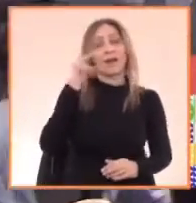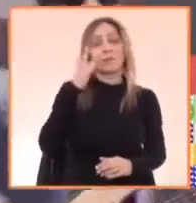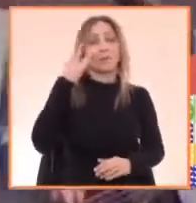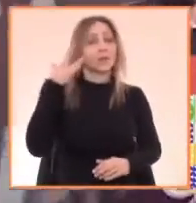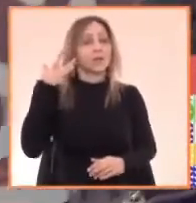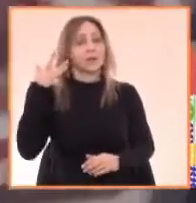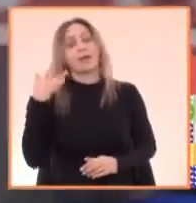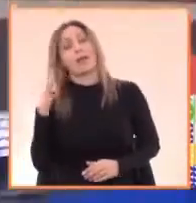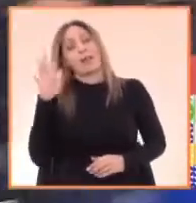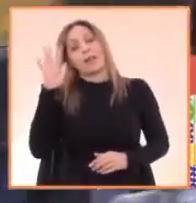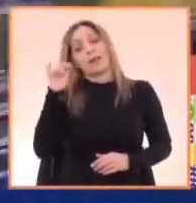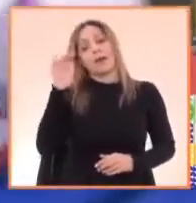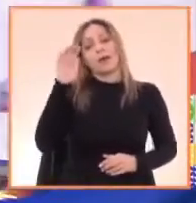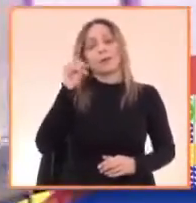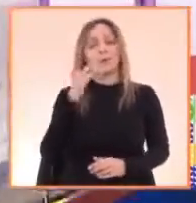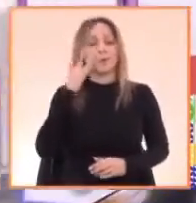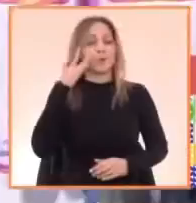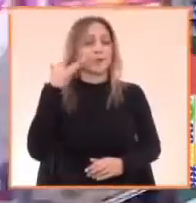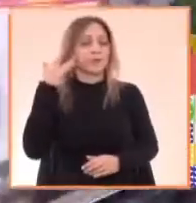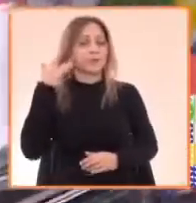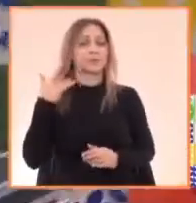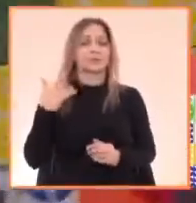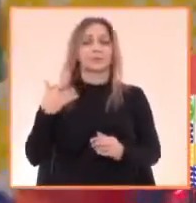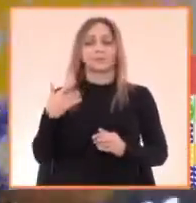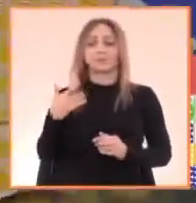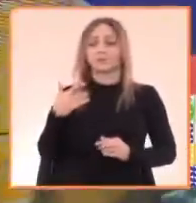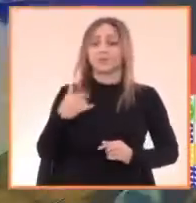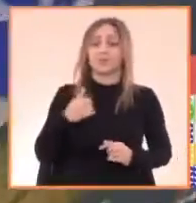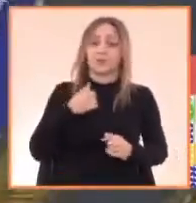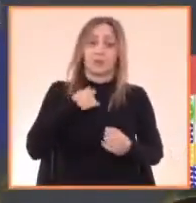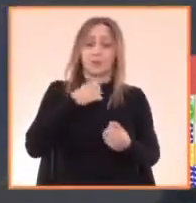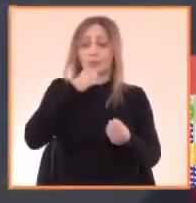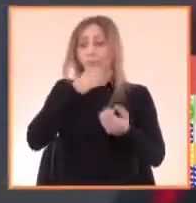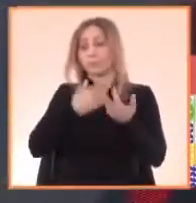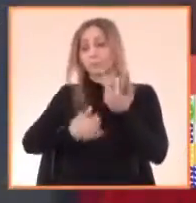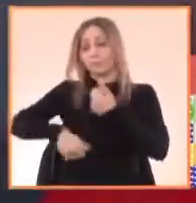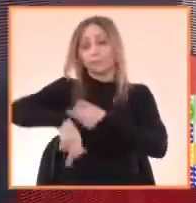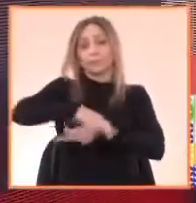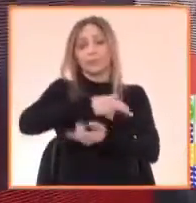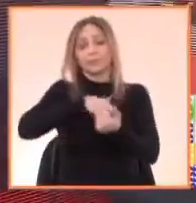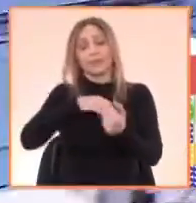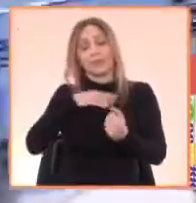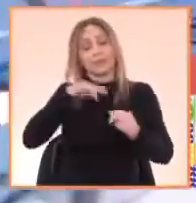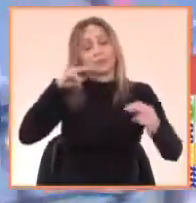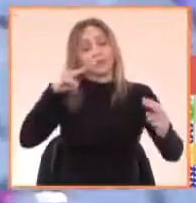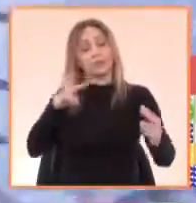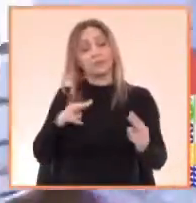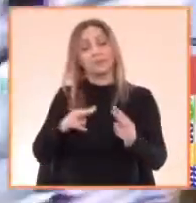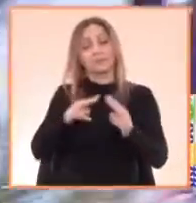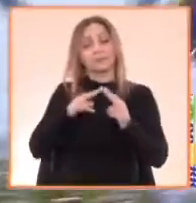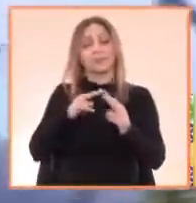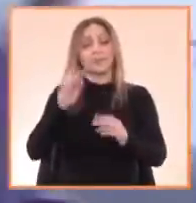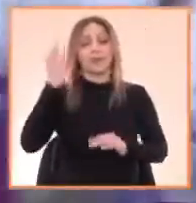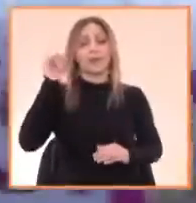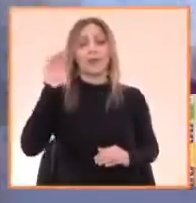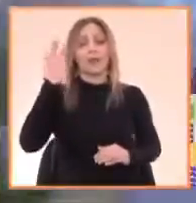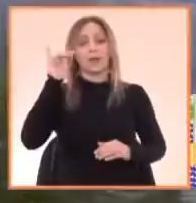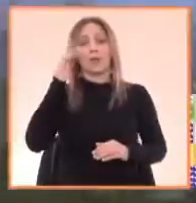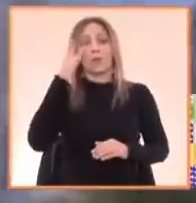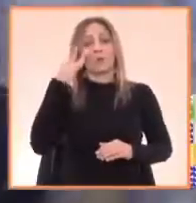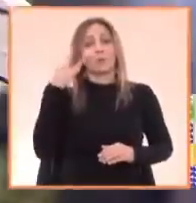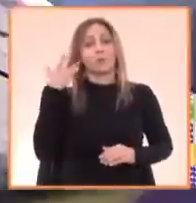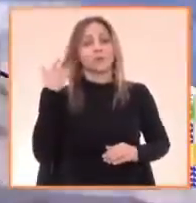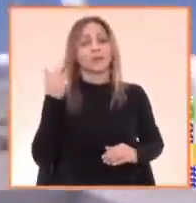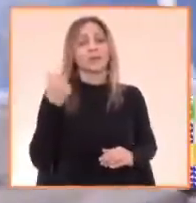morena, alô, morena, estou perdido à espera de te encontrar. Alô, morena,